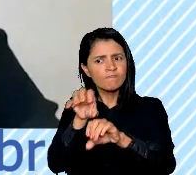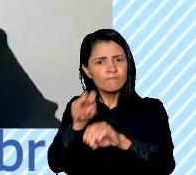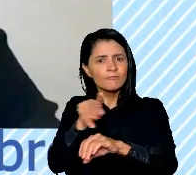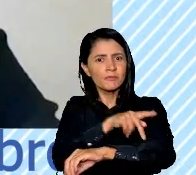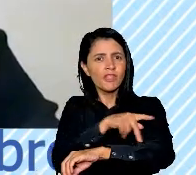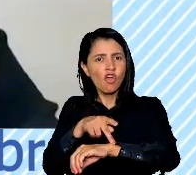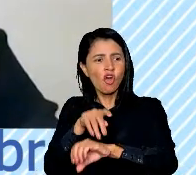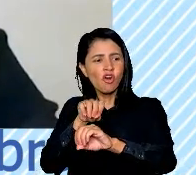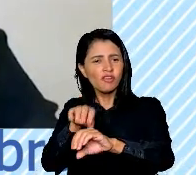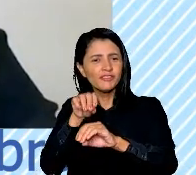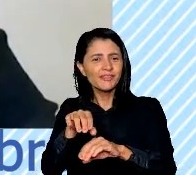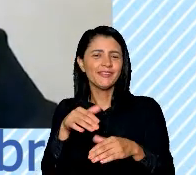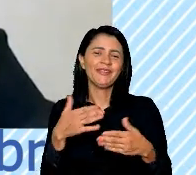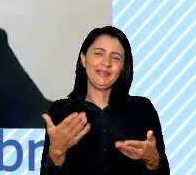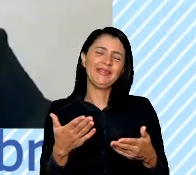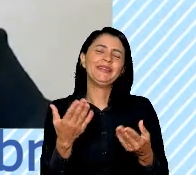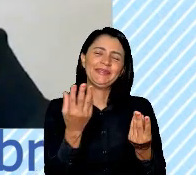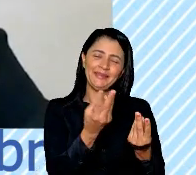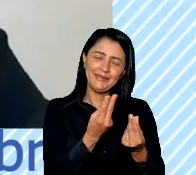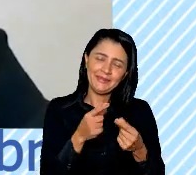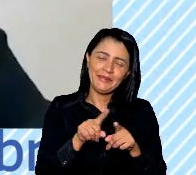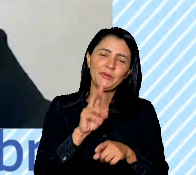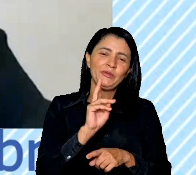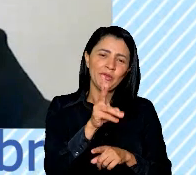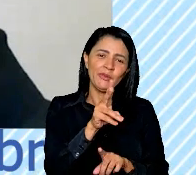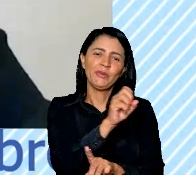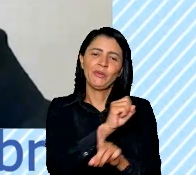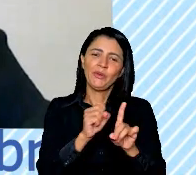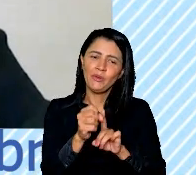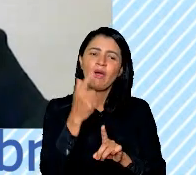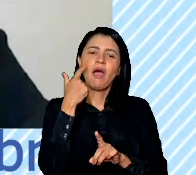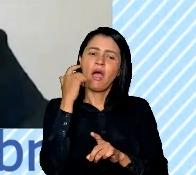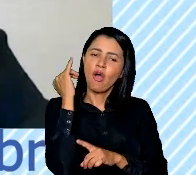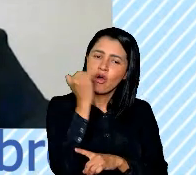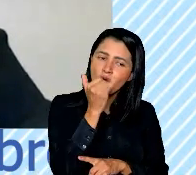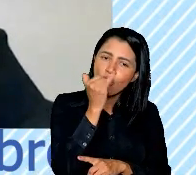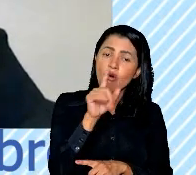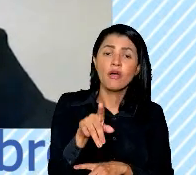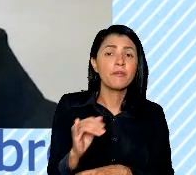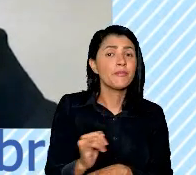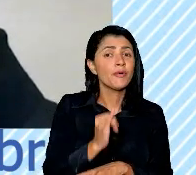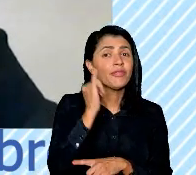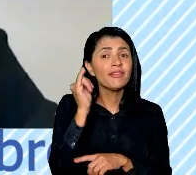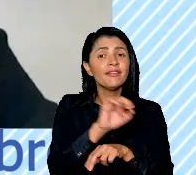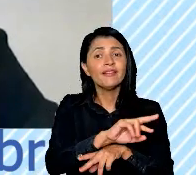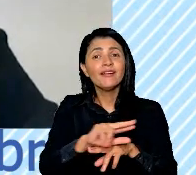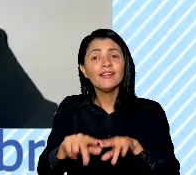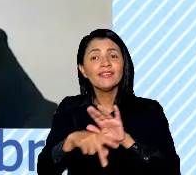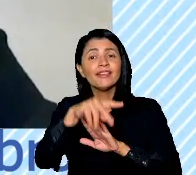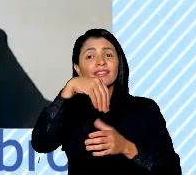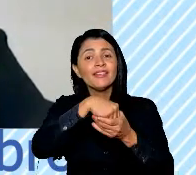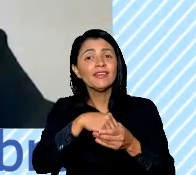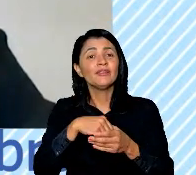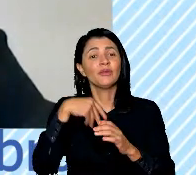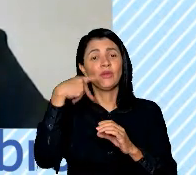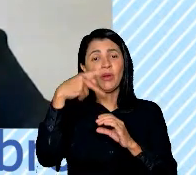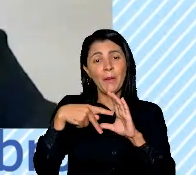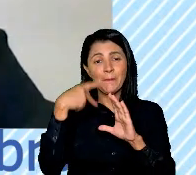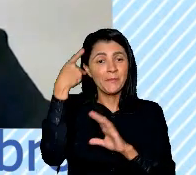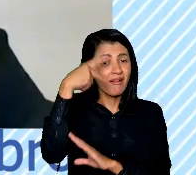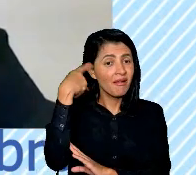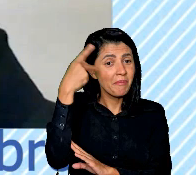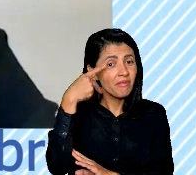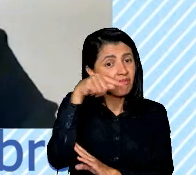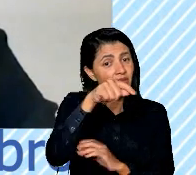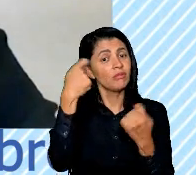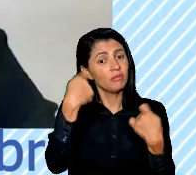que precisamos sensibilizar a sociedade, conscientizar sobre a relevância do aumento da diversidade no parlamento e nos cargos públicos